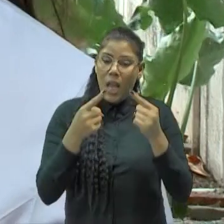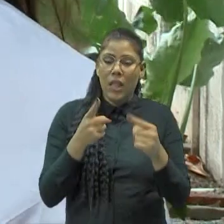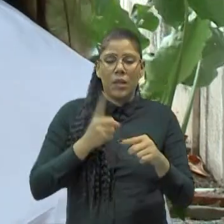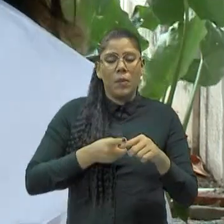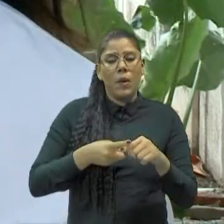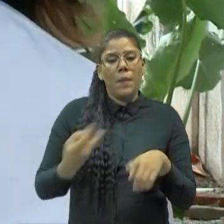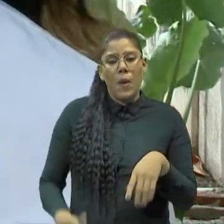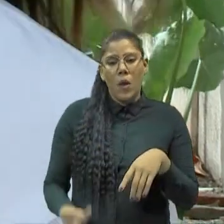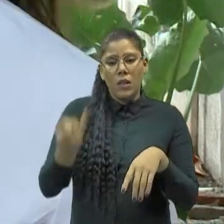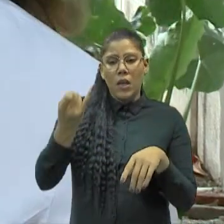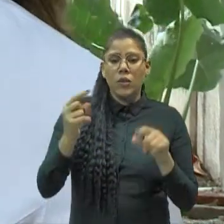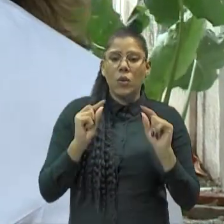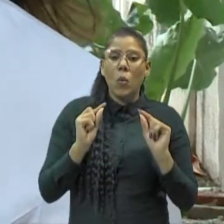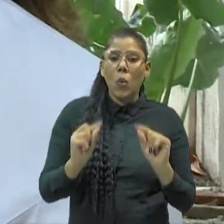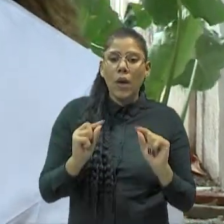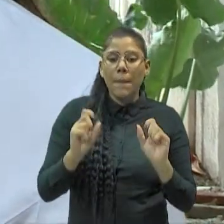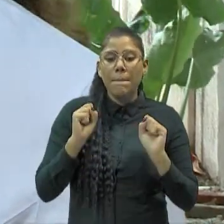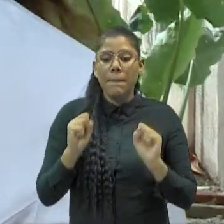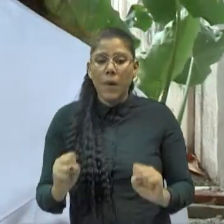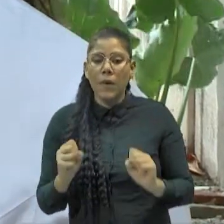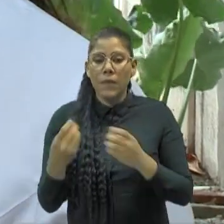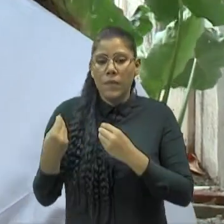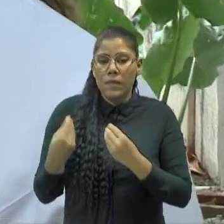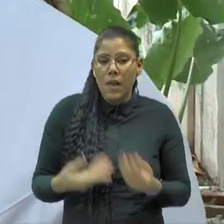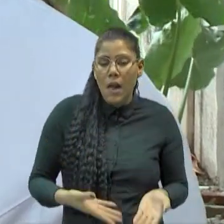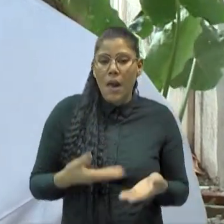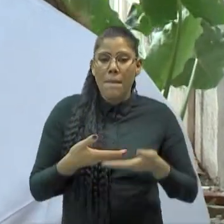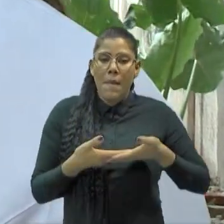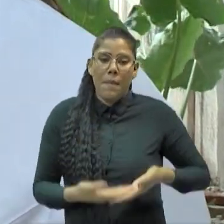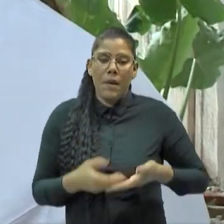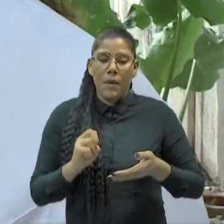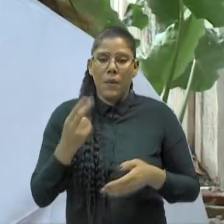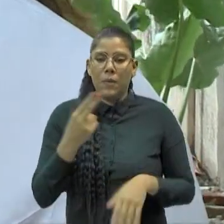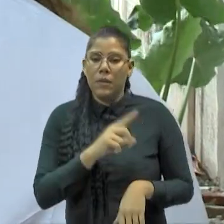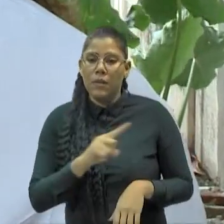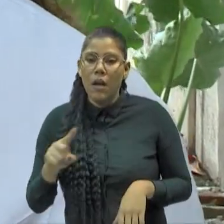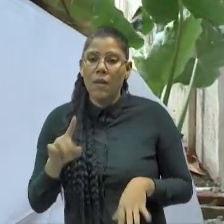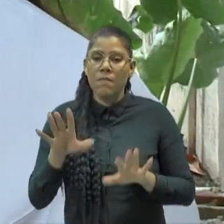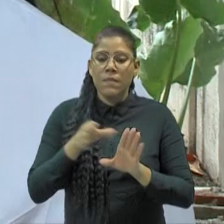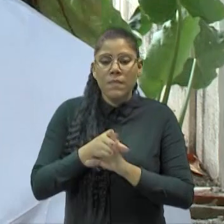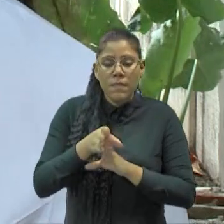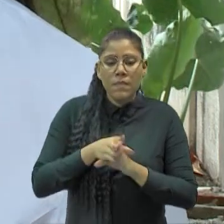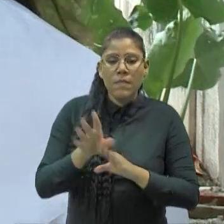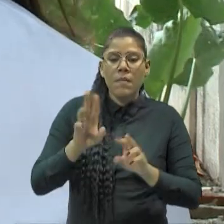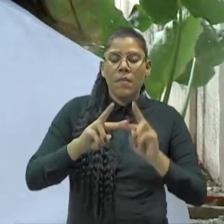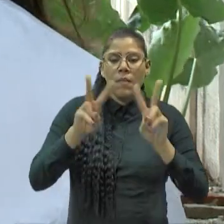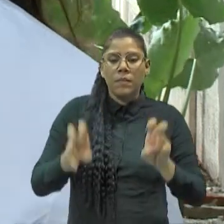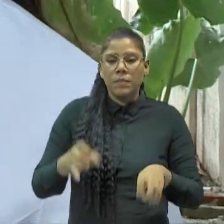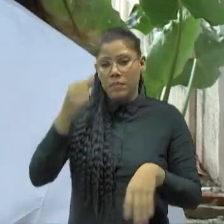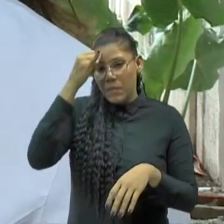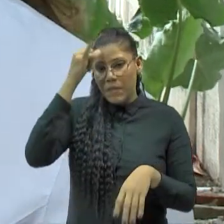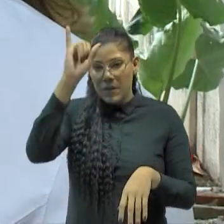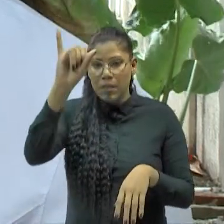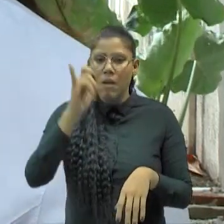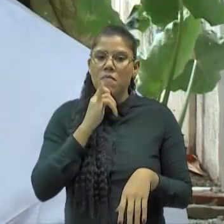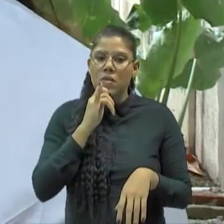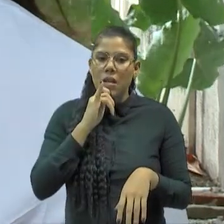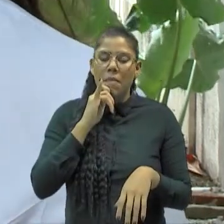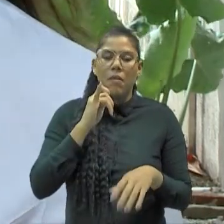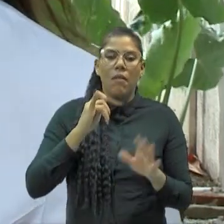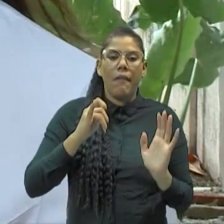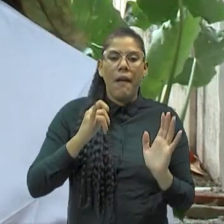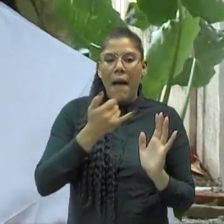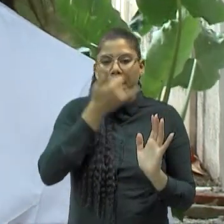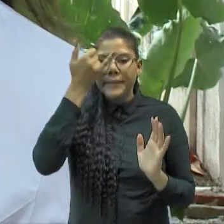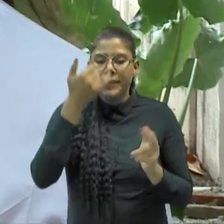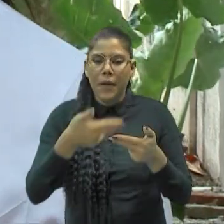o que é que a gente pode oferecer, o que é que a gente não pode, orientar em relação às prevenções, né, quer seja de quedas, de acidentes, porque isso